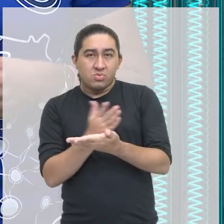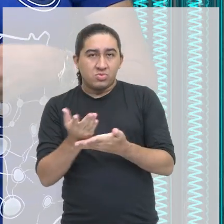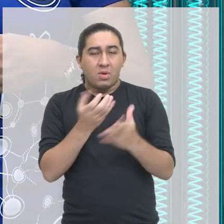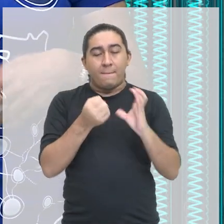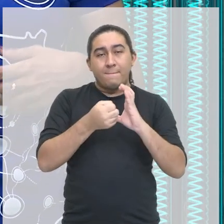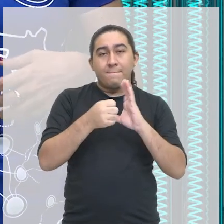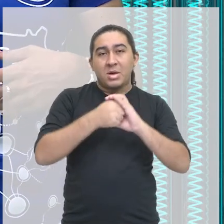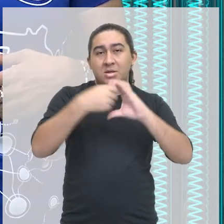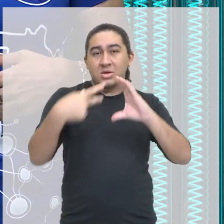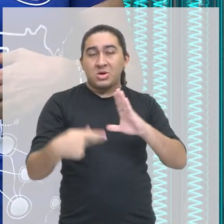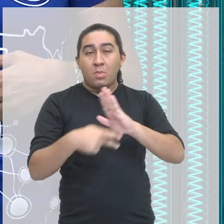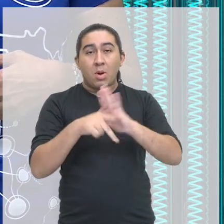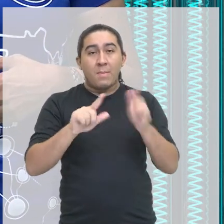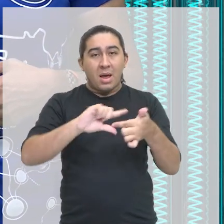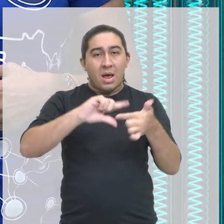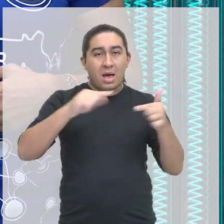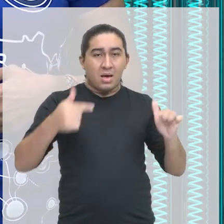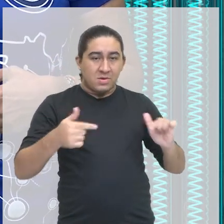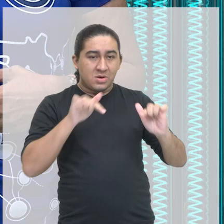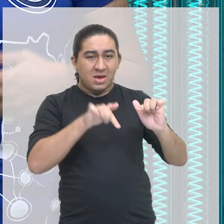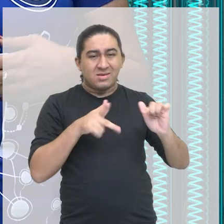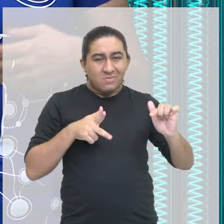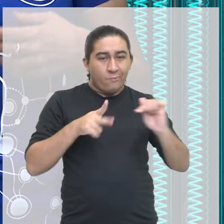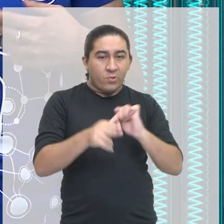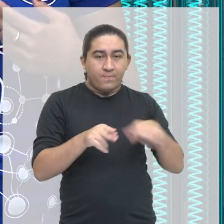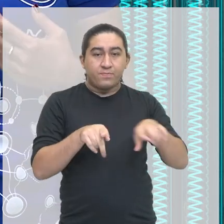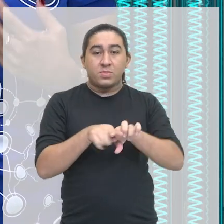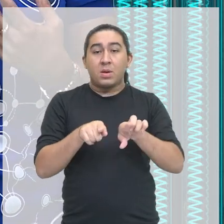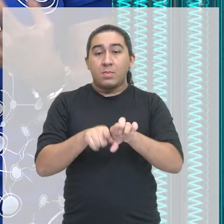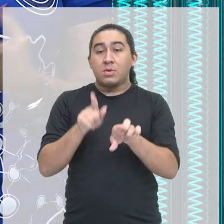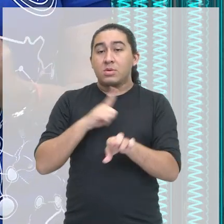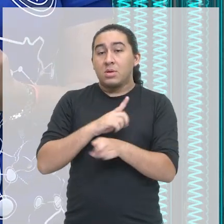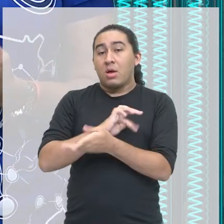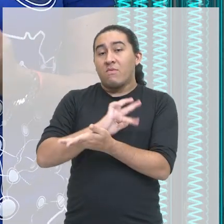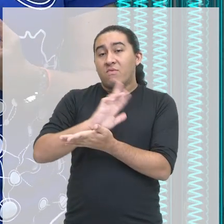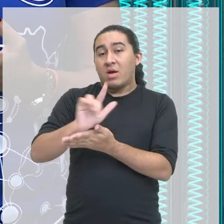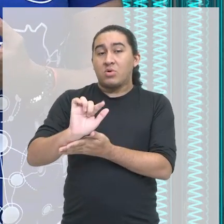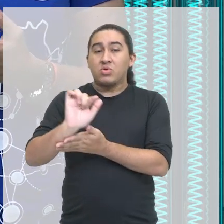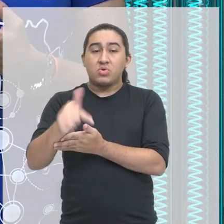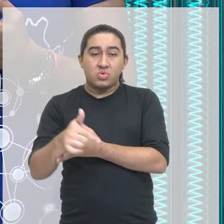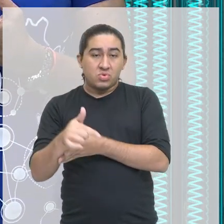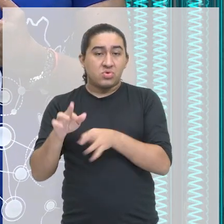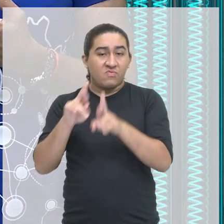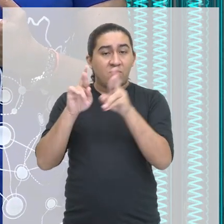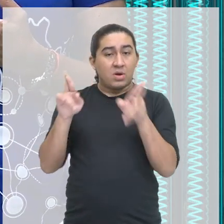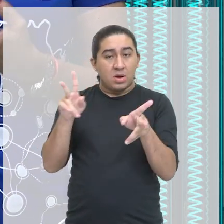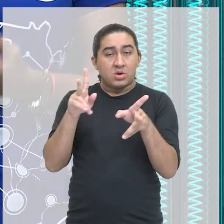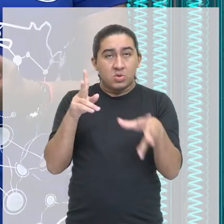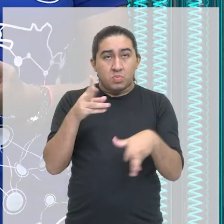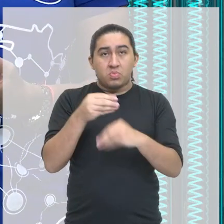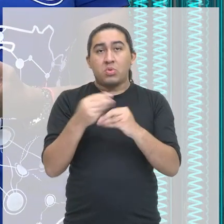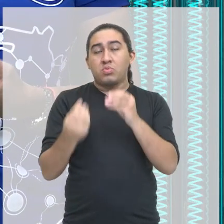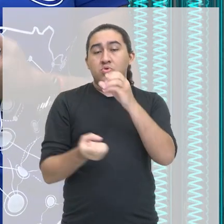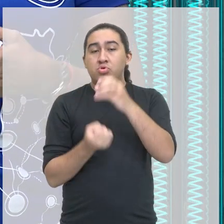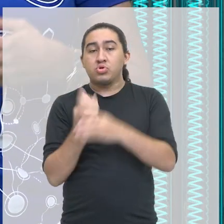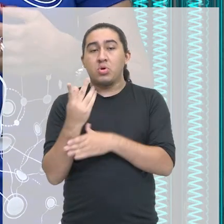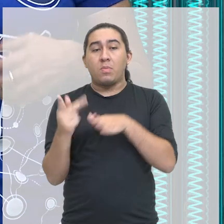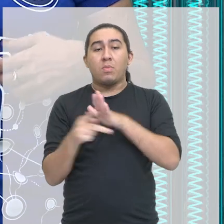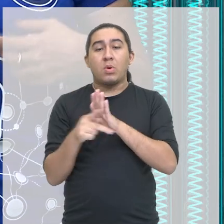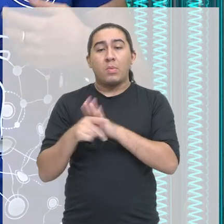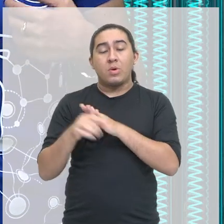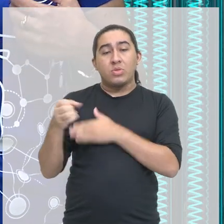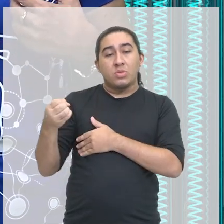moderna, abandonou diversos paradigmas e trouxe valores para a constituição de